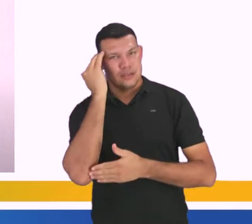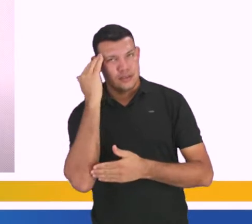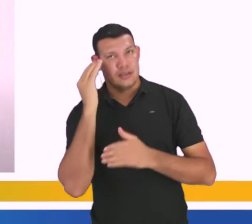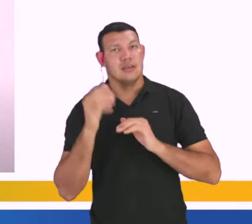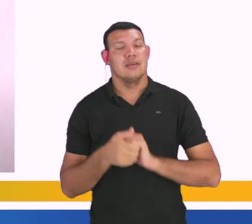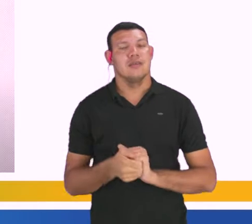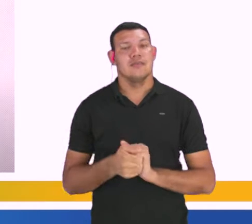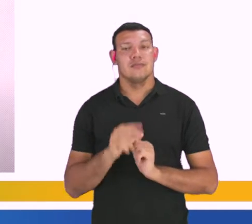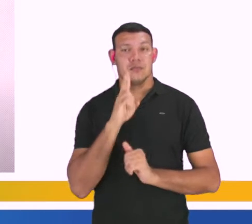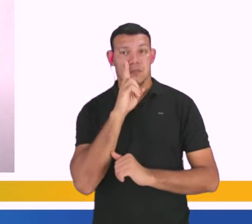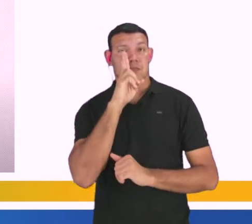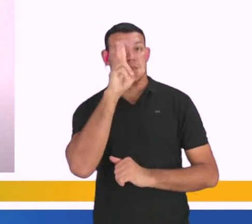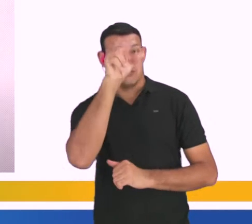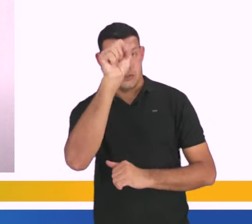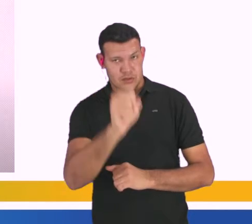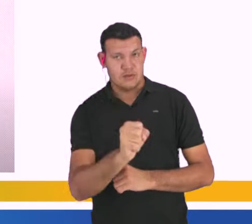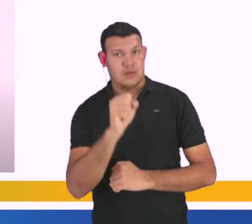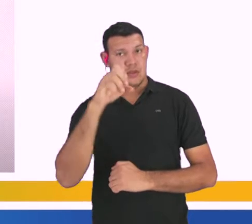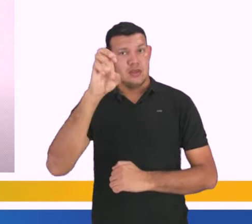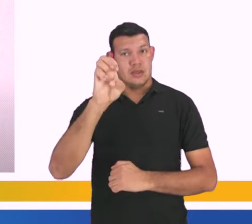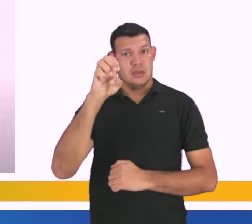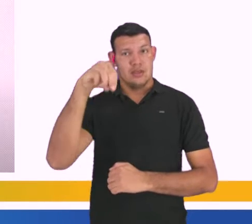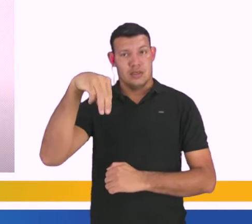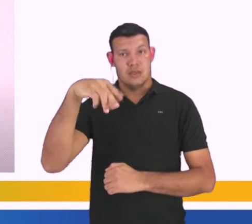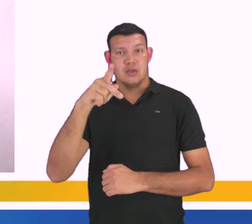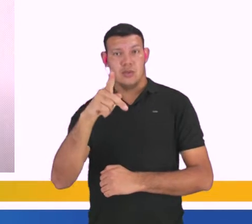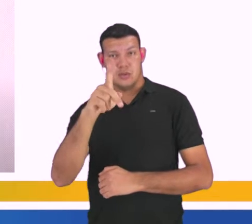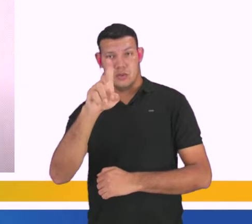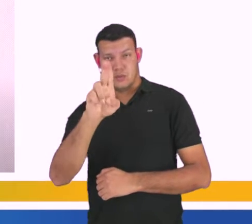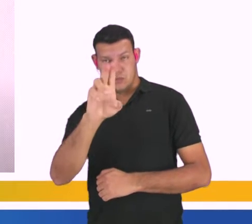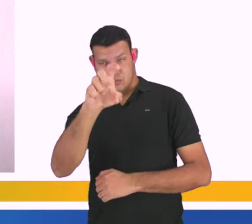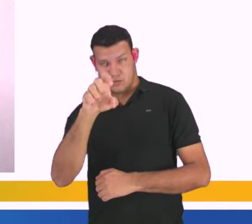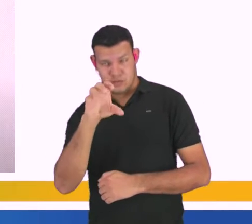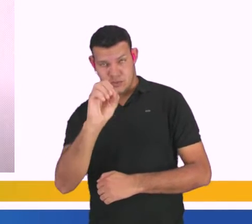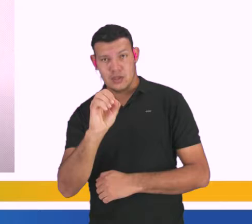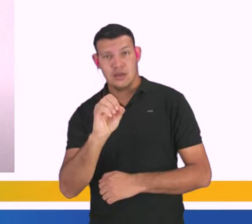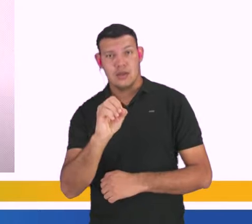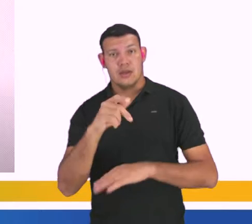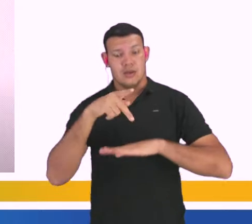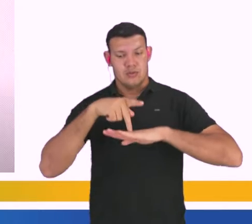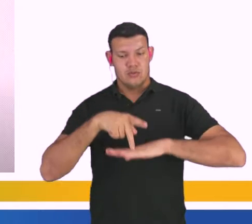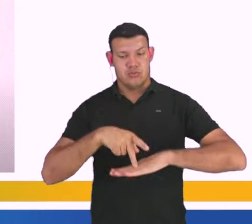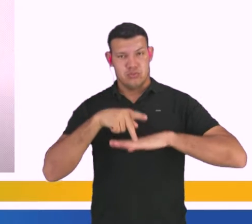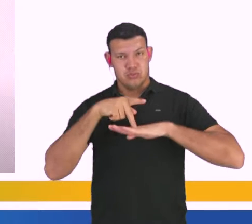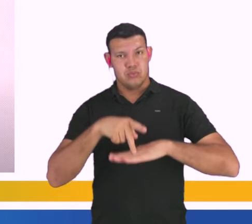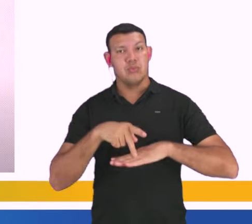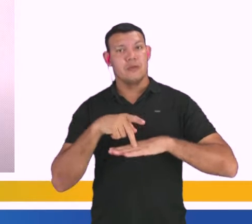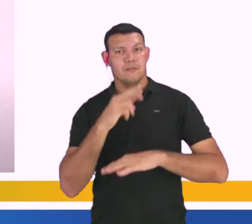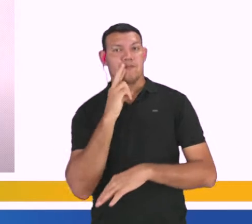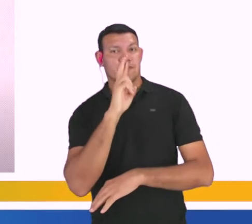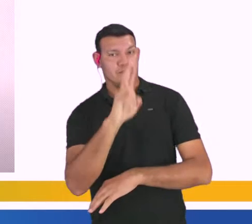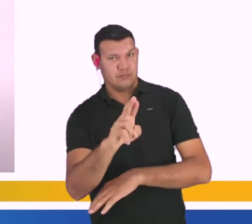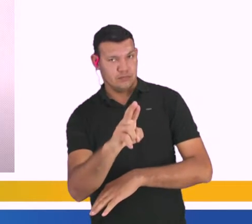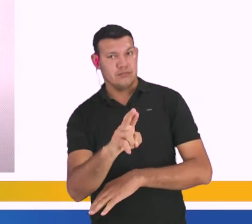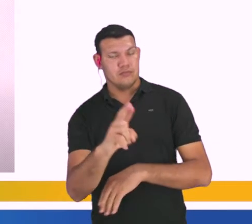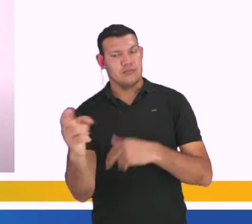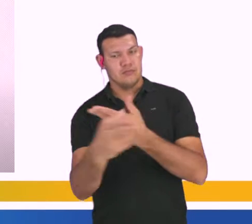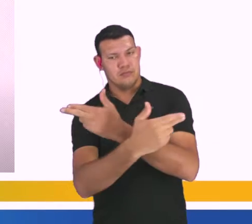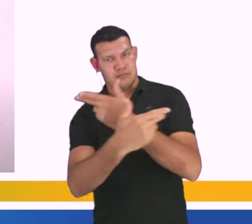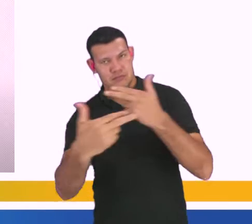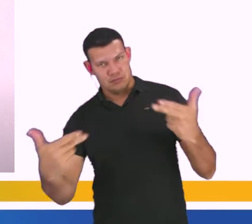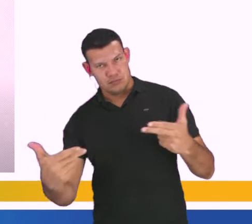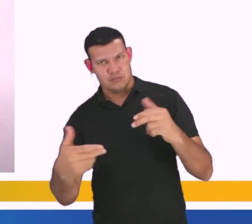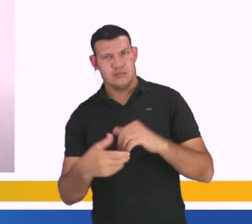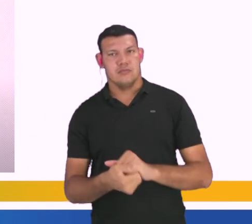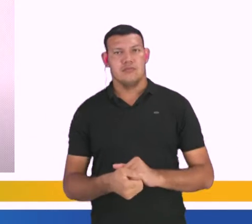empuxo ele é uma força. Essa força ela vai surgir baseado no resultado da pressão da água nos objetos que estão